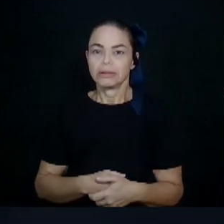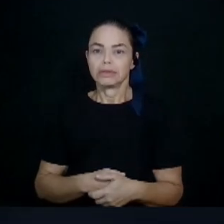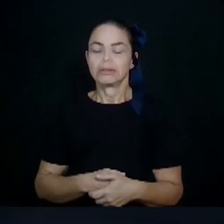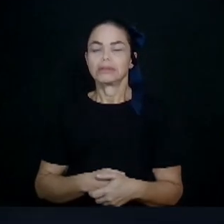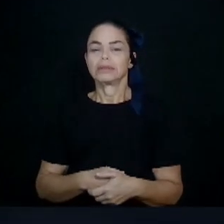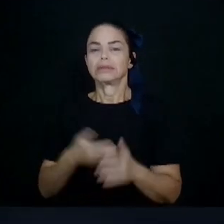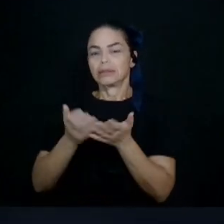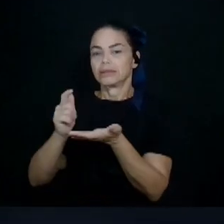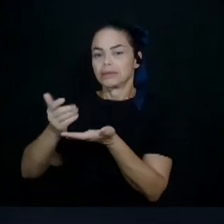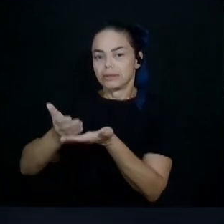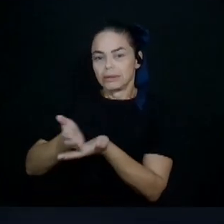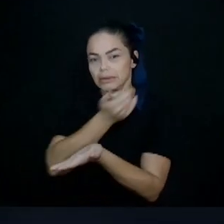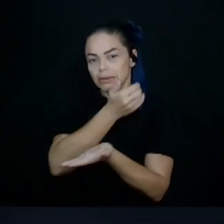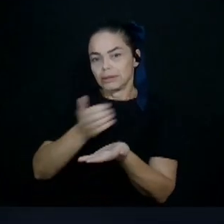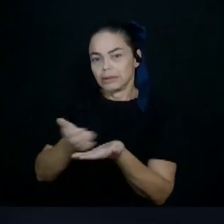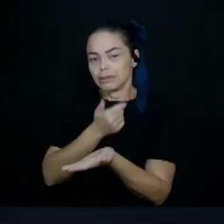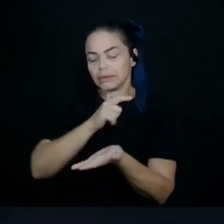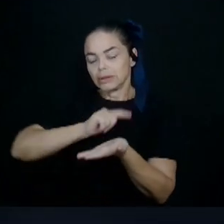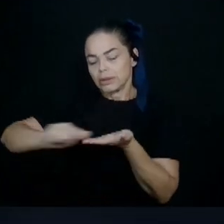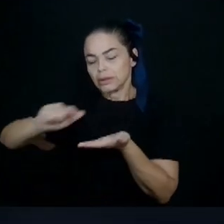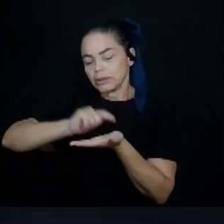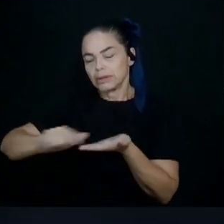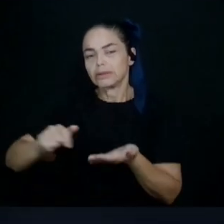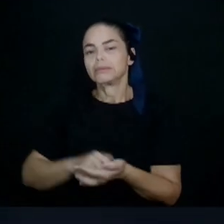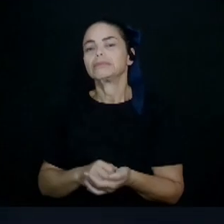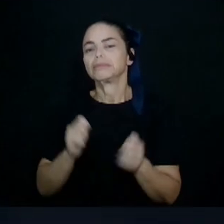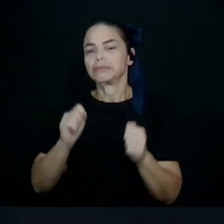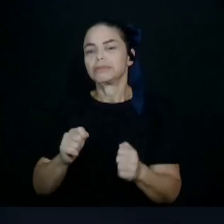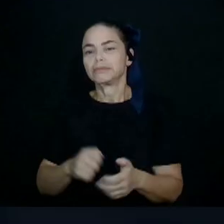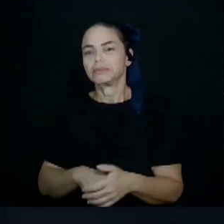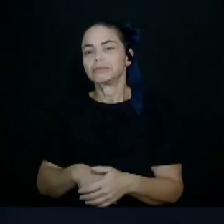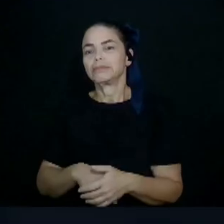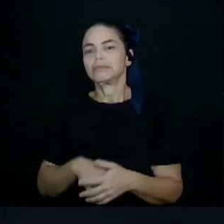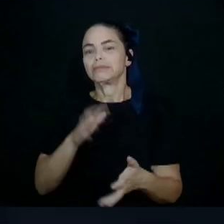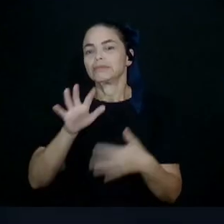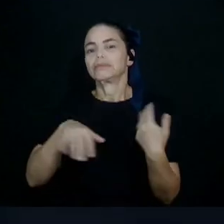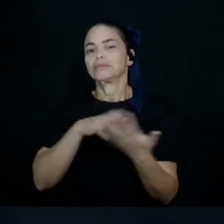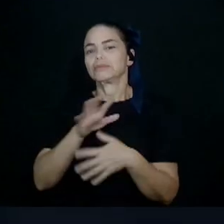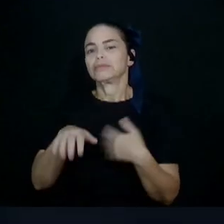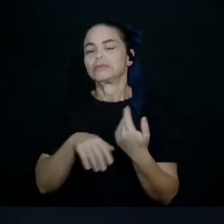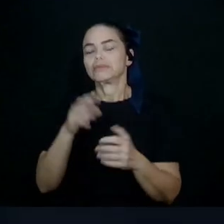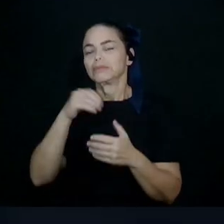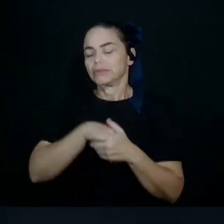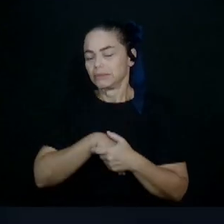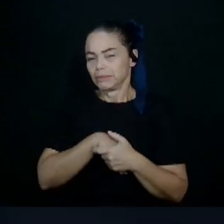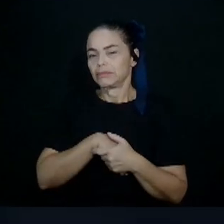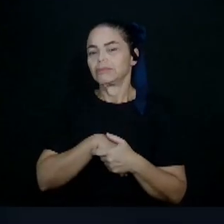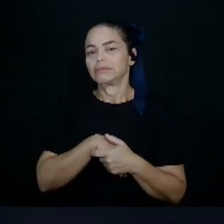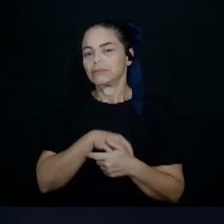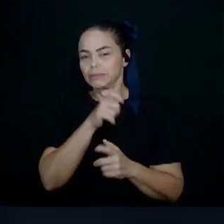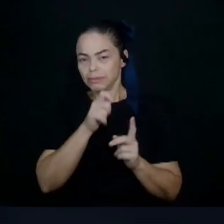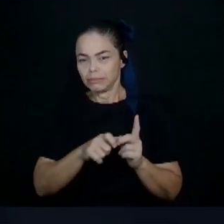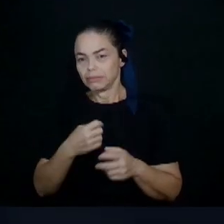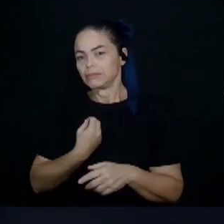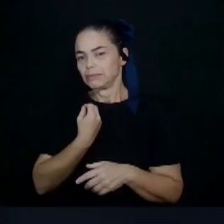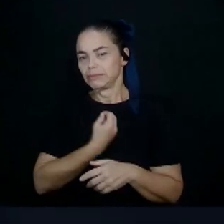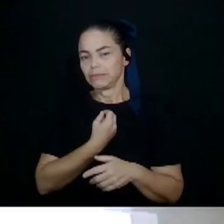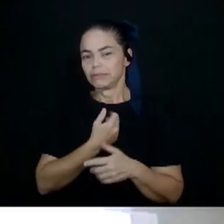retirada dos objetos, isso pode causar uma desordem muito grande na pessoa que vive esse transtorno,